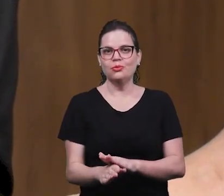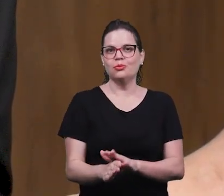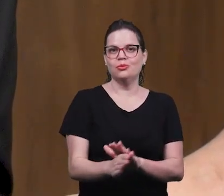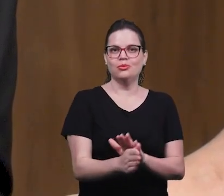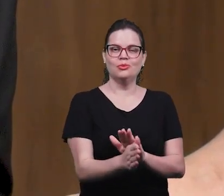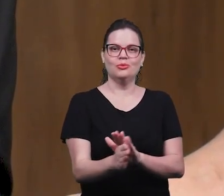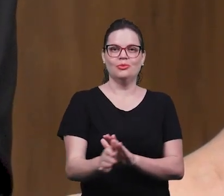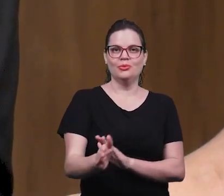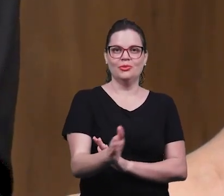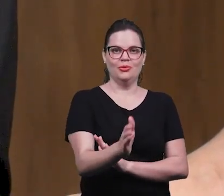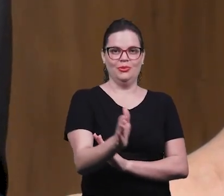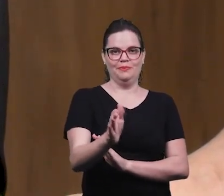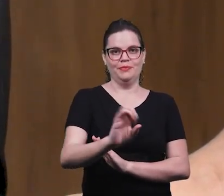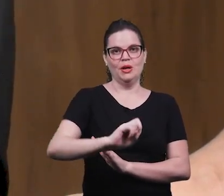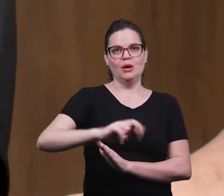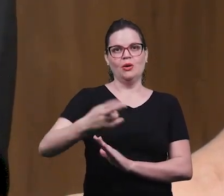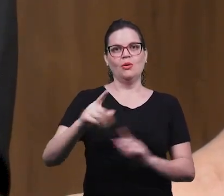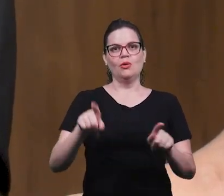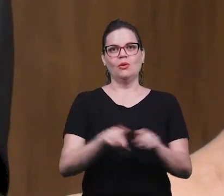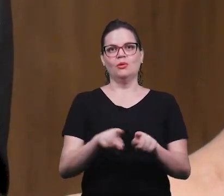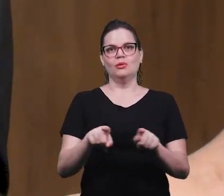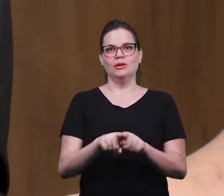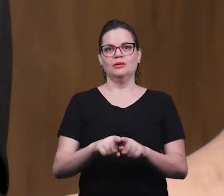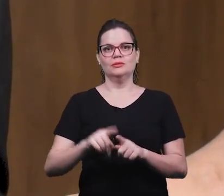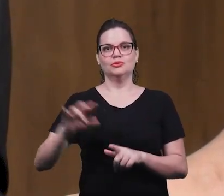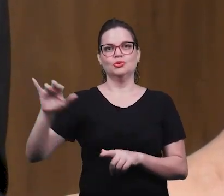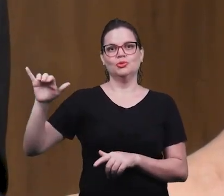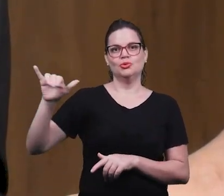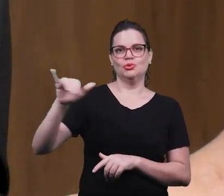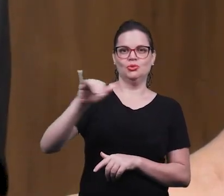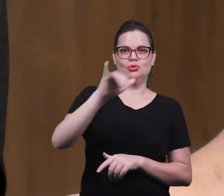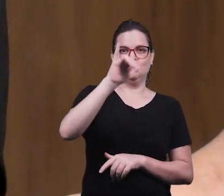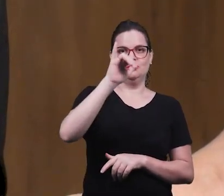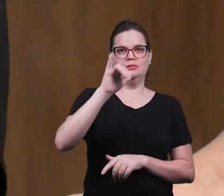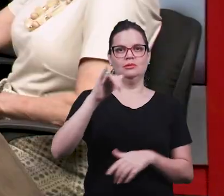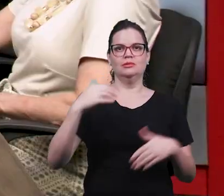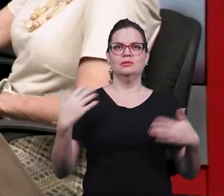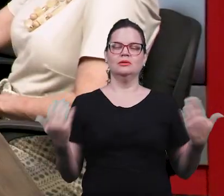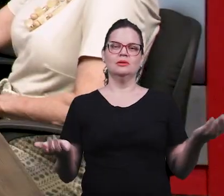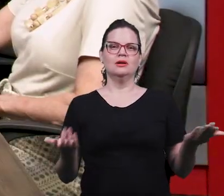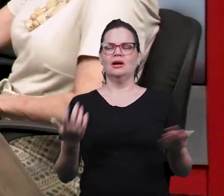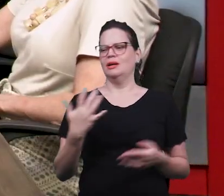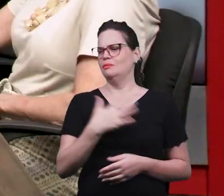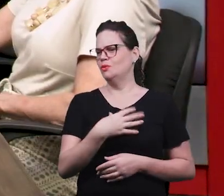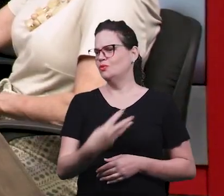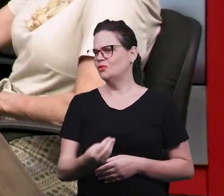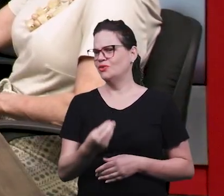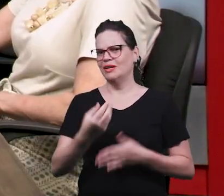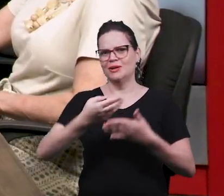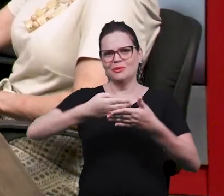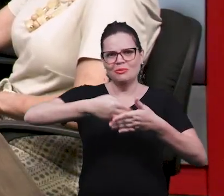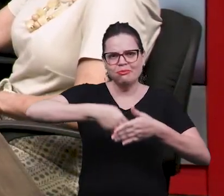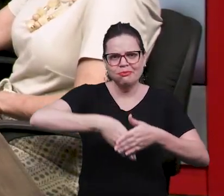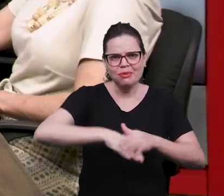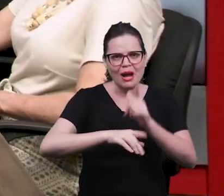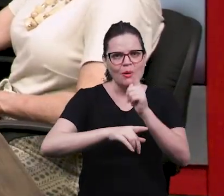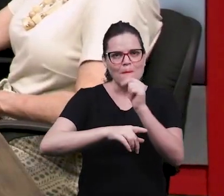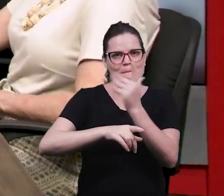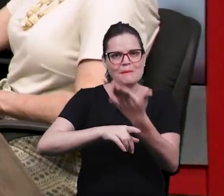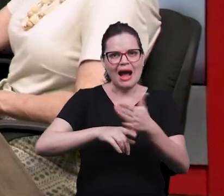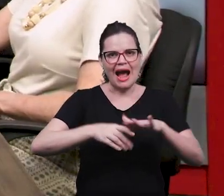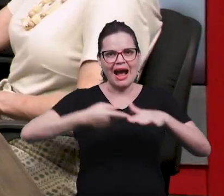de submarino, eu queria ser piloto de aeronave. Aí meu pai falou assim, meu filho, nem tanto ao mar, nem tanto ao céu,